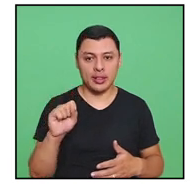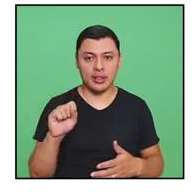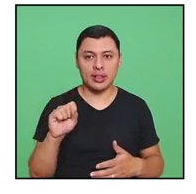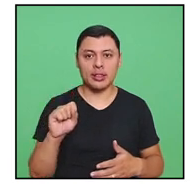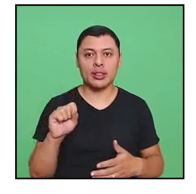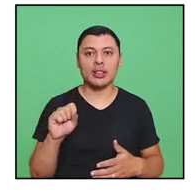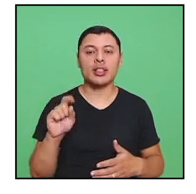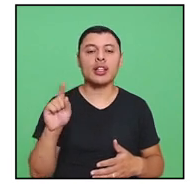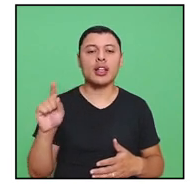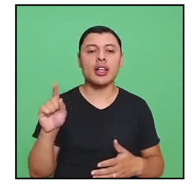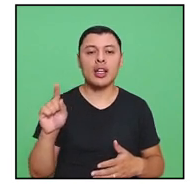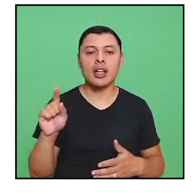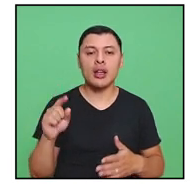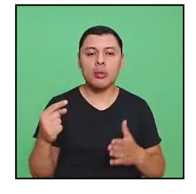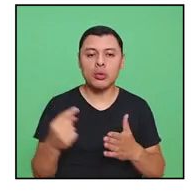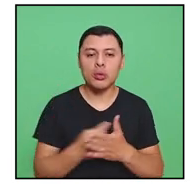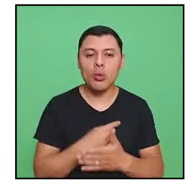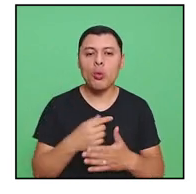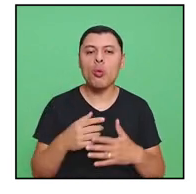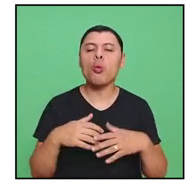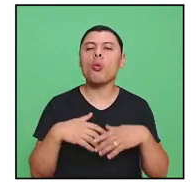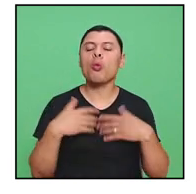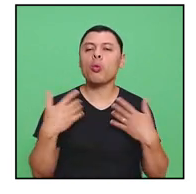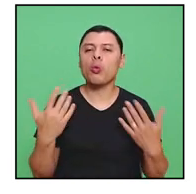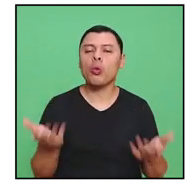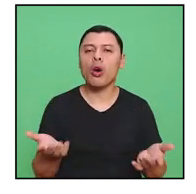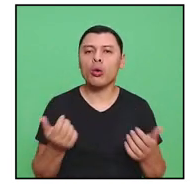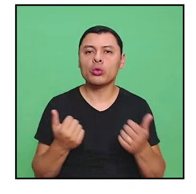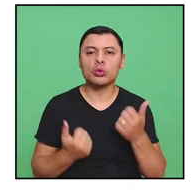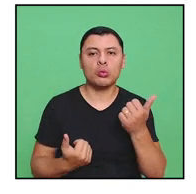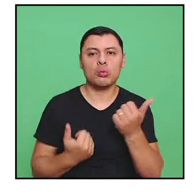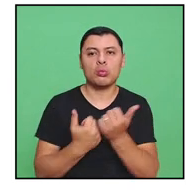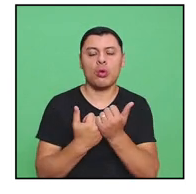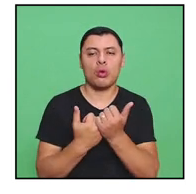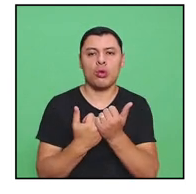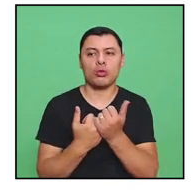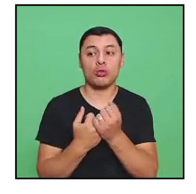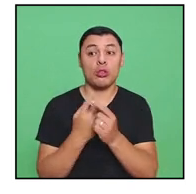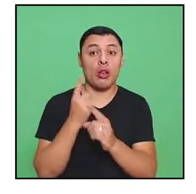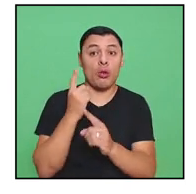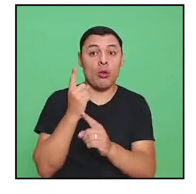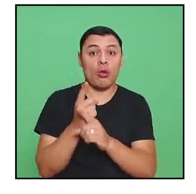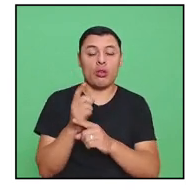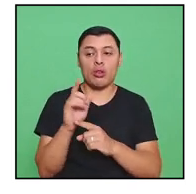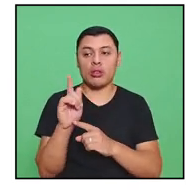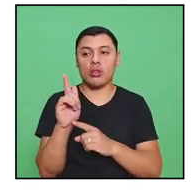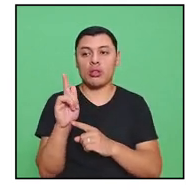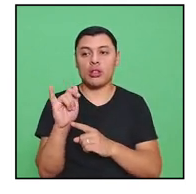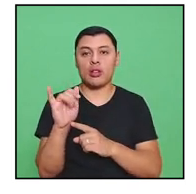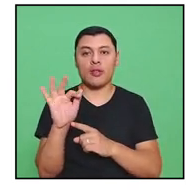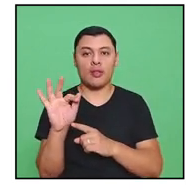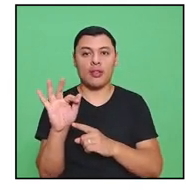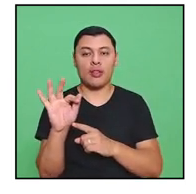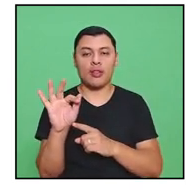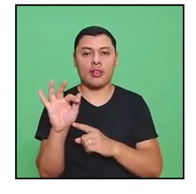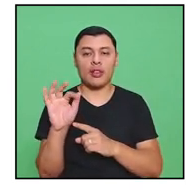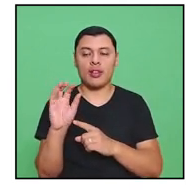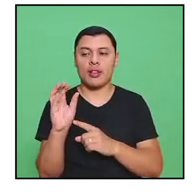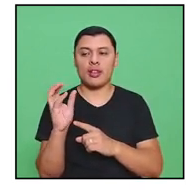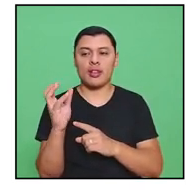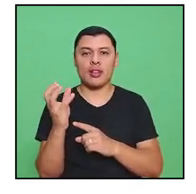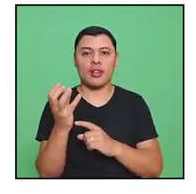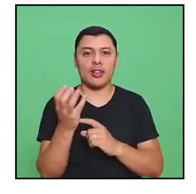ele colocou qual o suporte de encontro, entre aspas, do GIF Acerola. Você imagina ele sendo